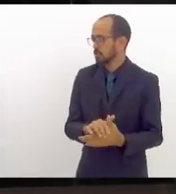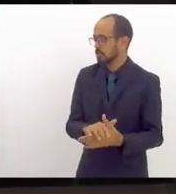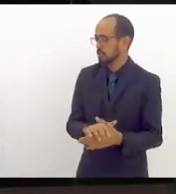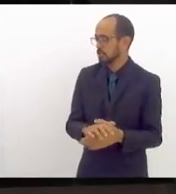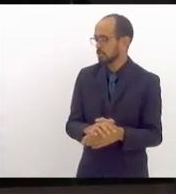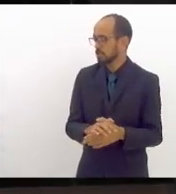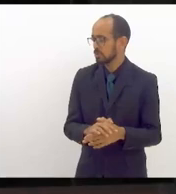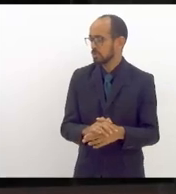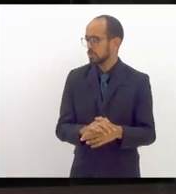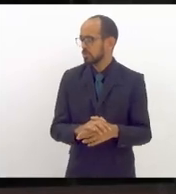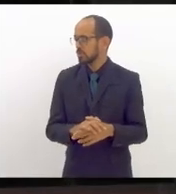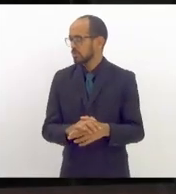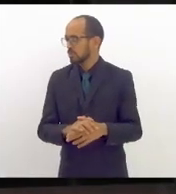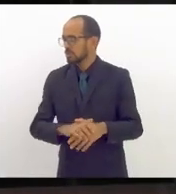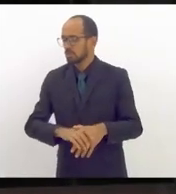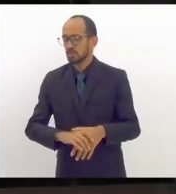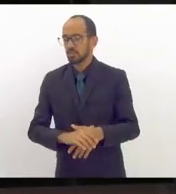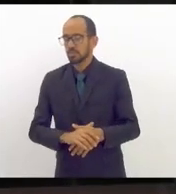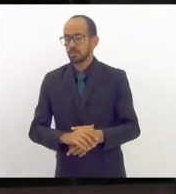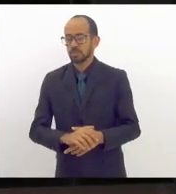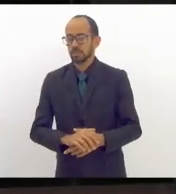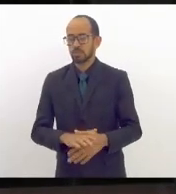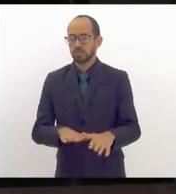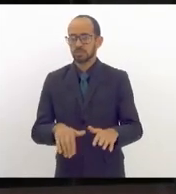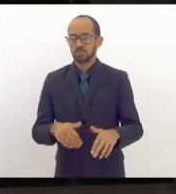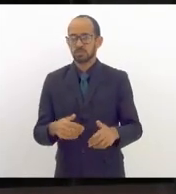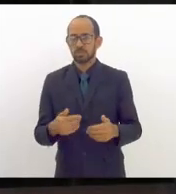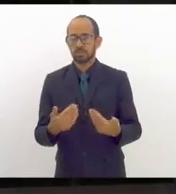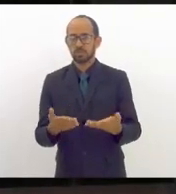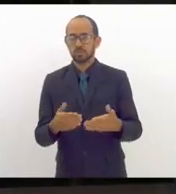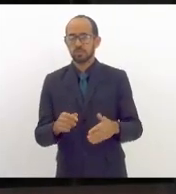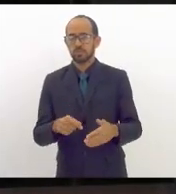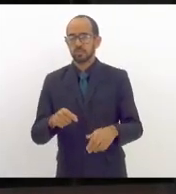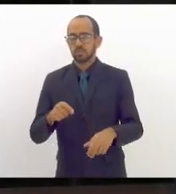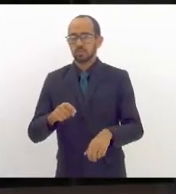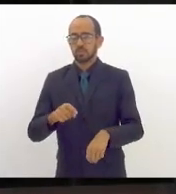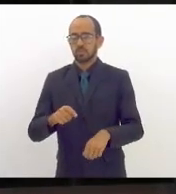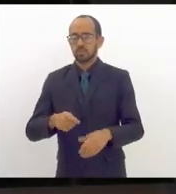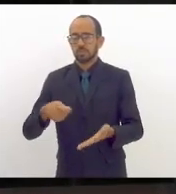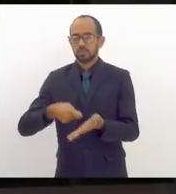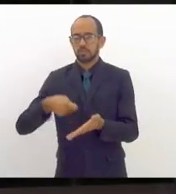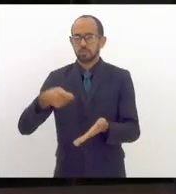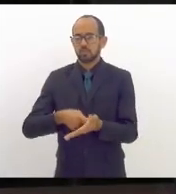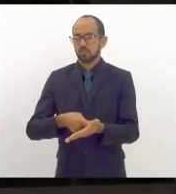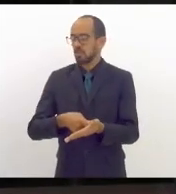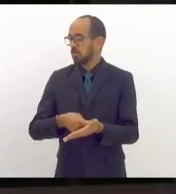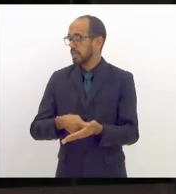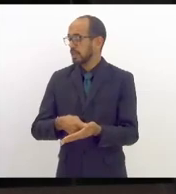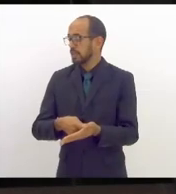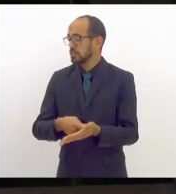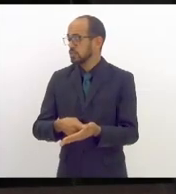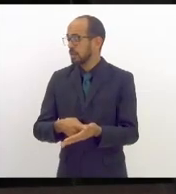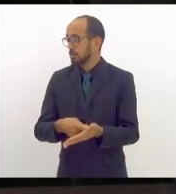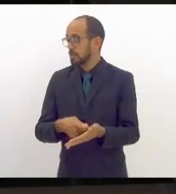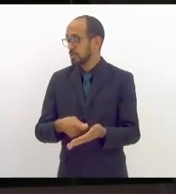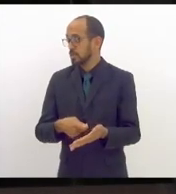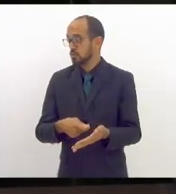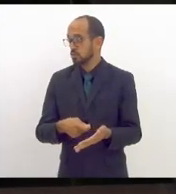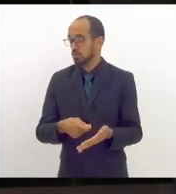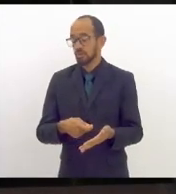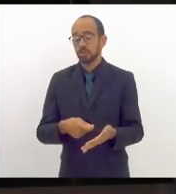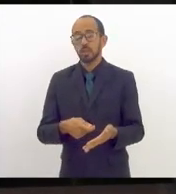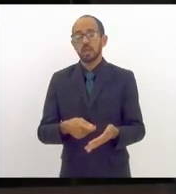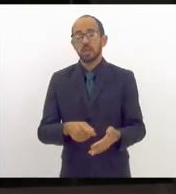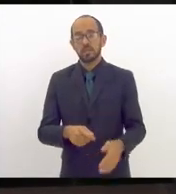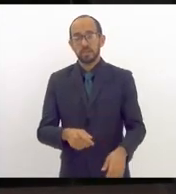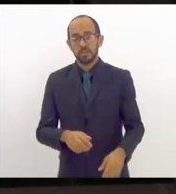da sociedade estamos exatamente fazendo jus e dizendo da